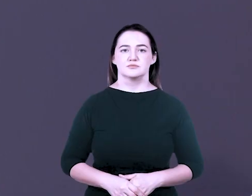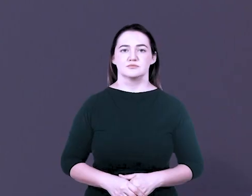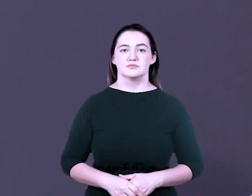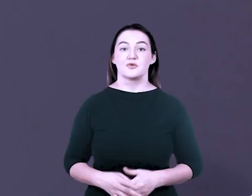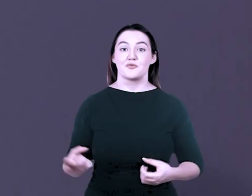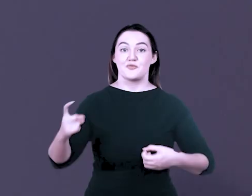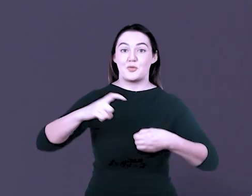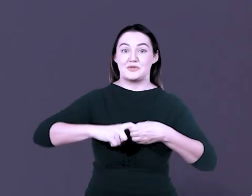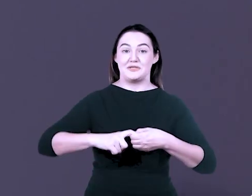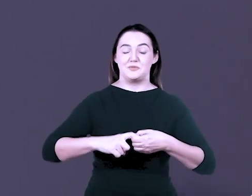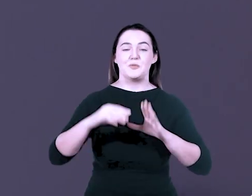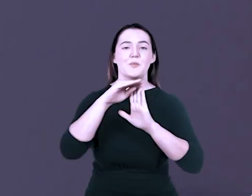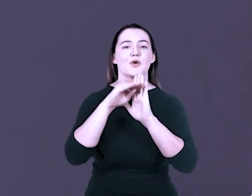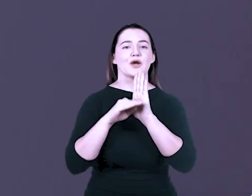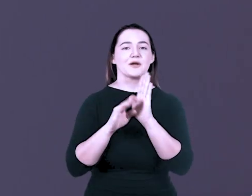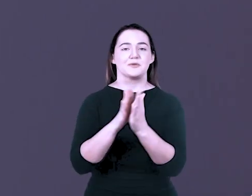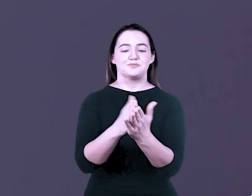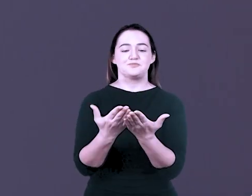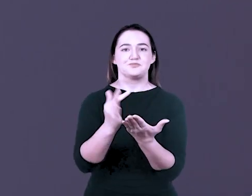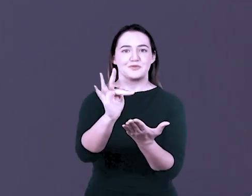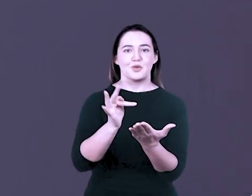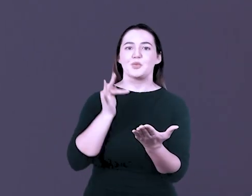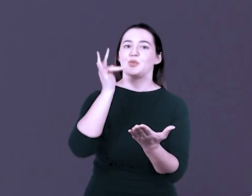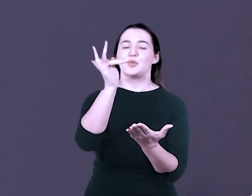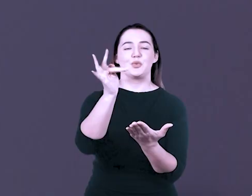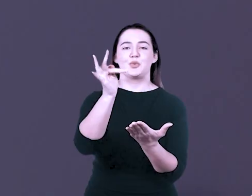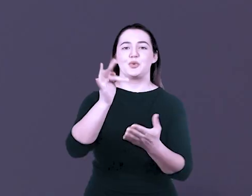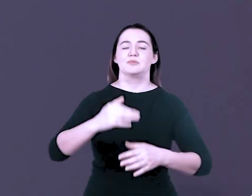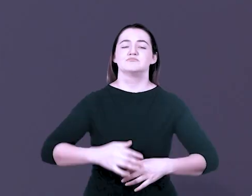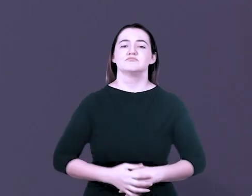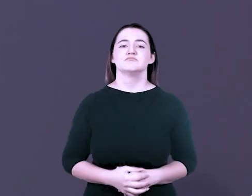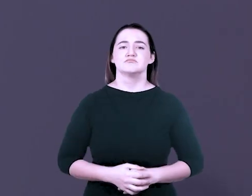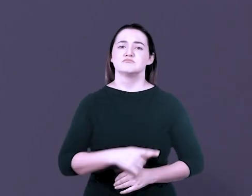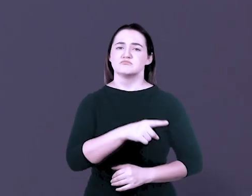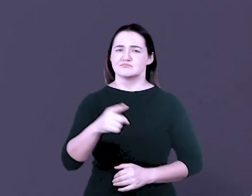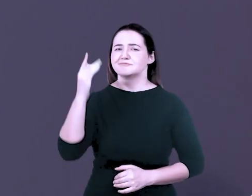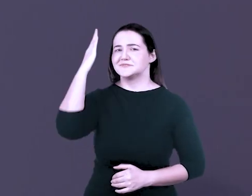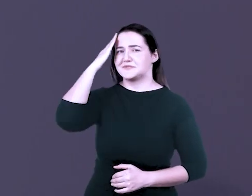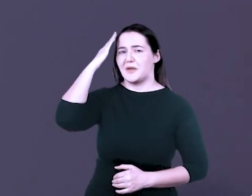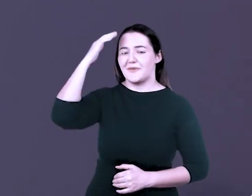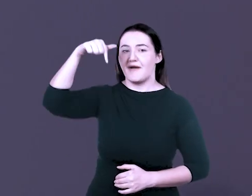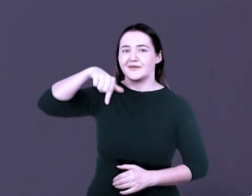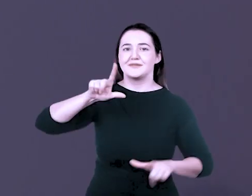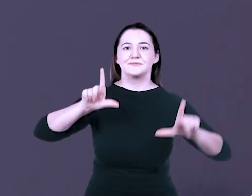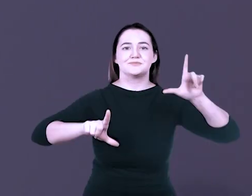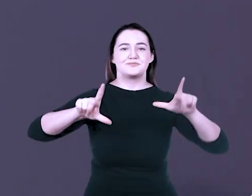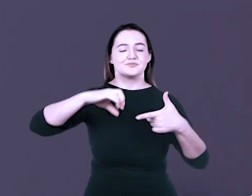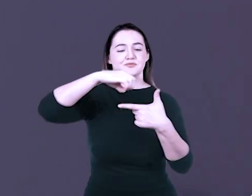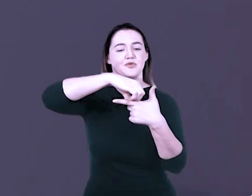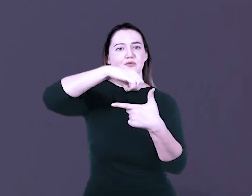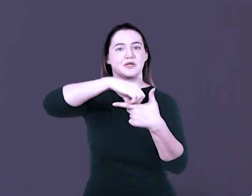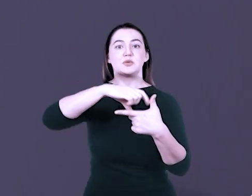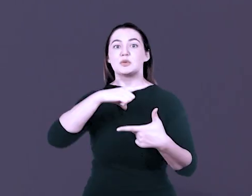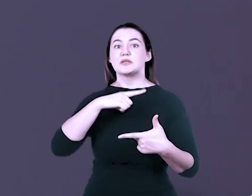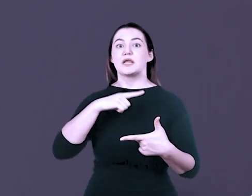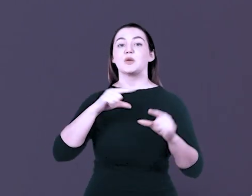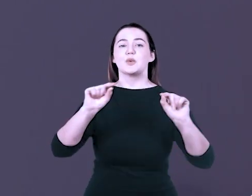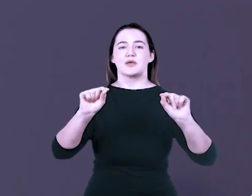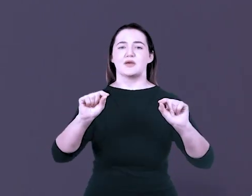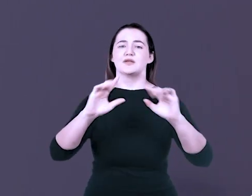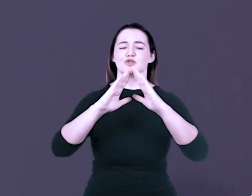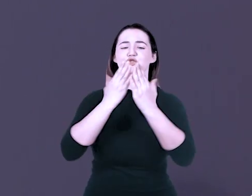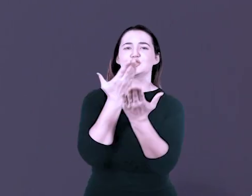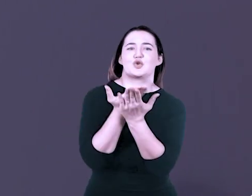Já estamos de volta com o programa A Arena do Futuro. E você sabe que aqui na Novo Tempo nós temos a maior e